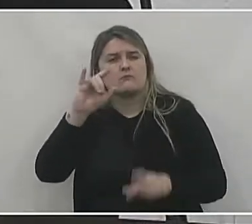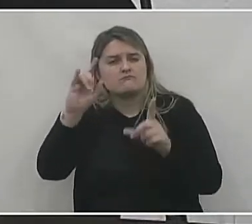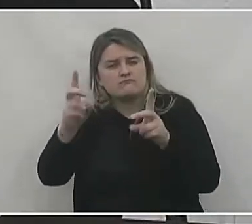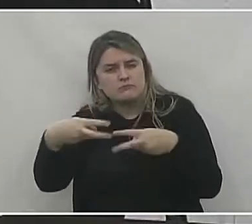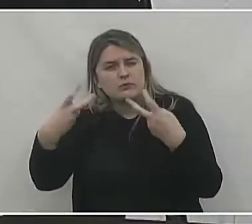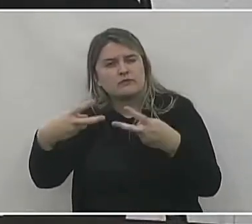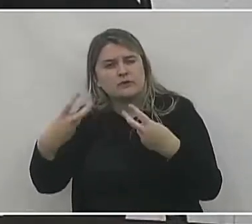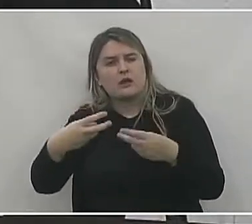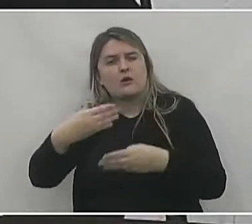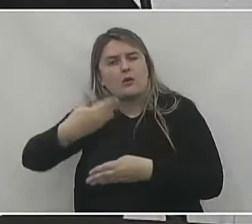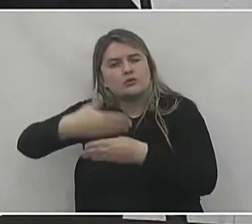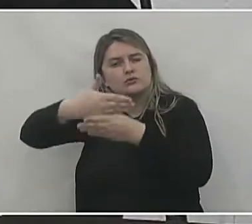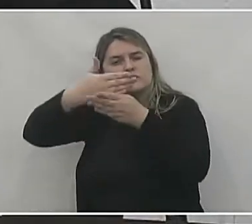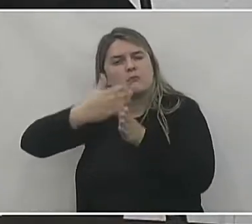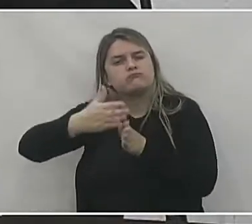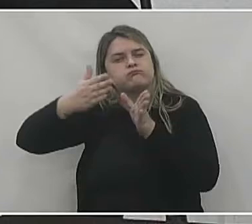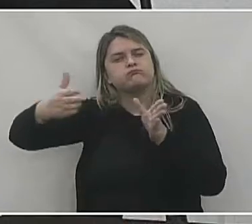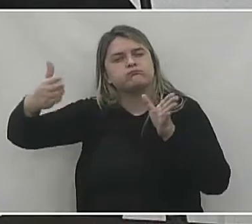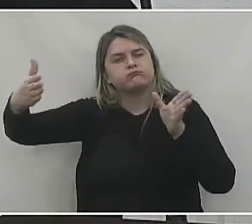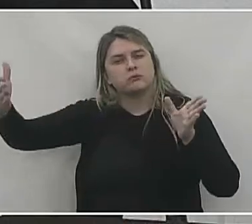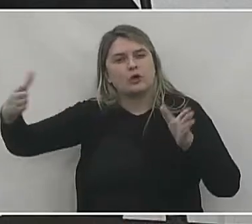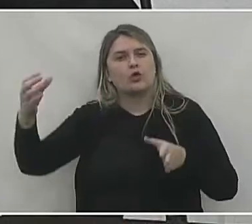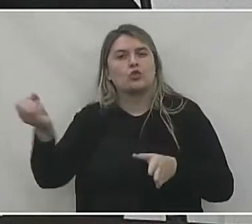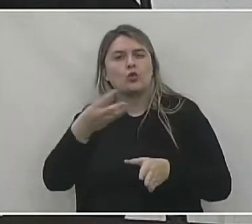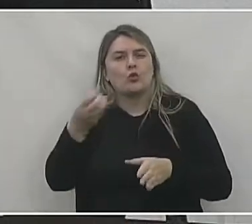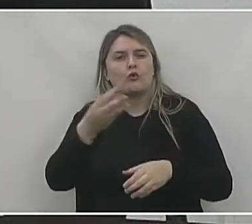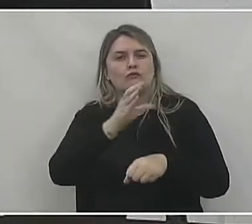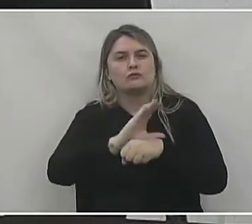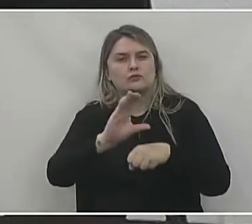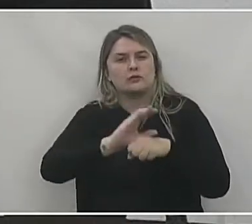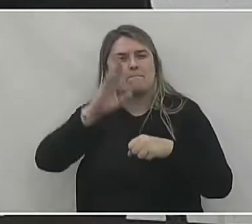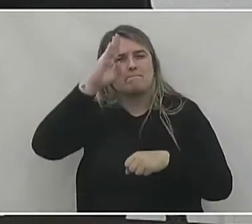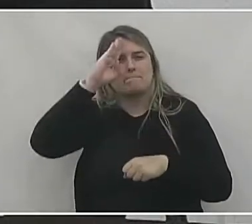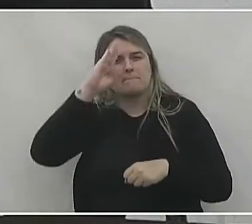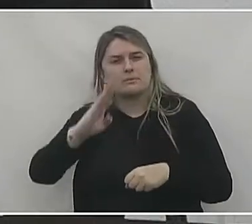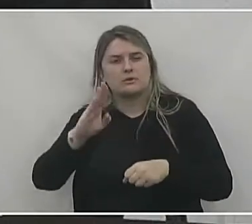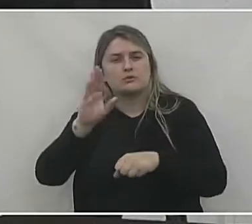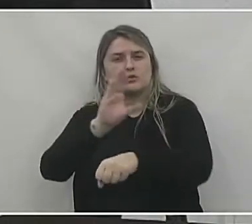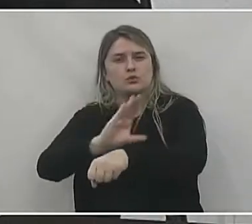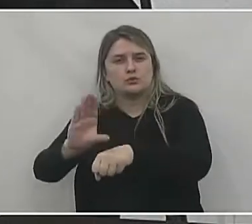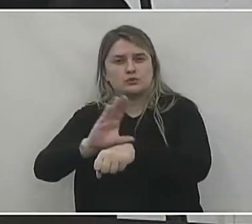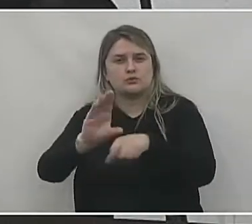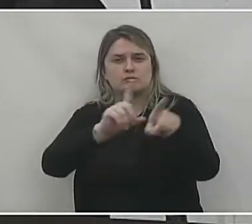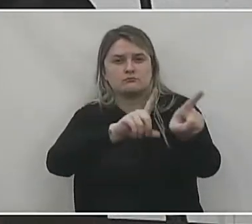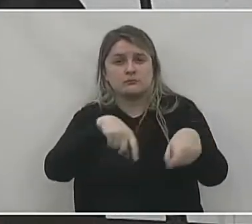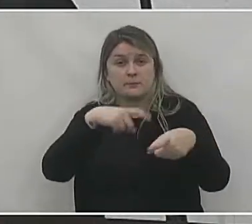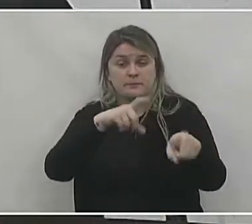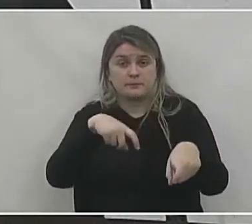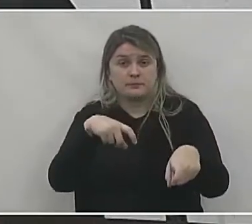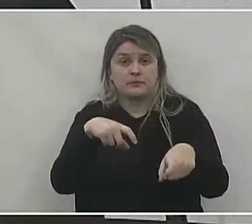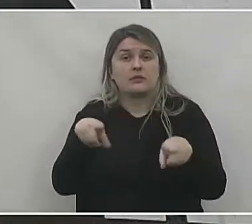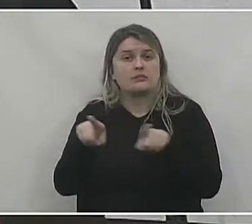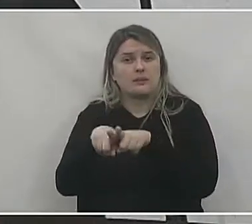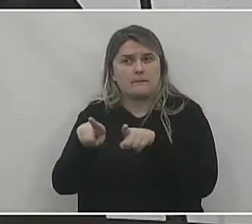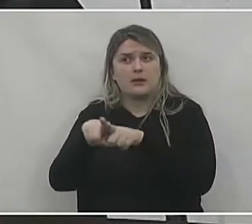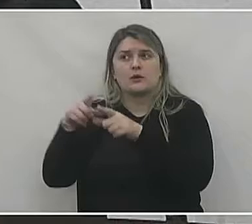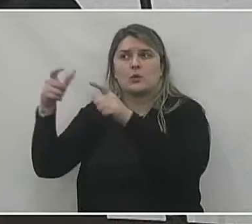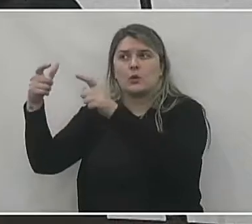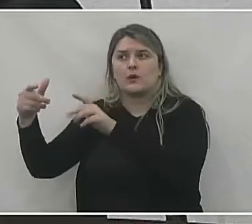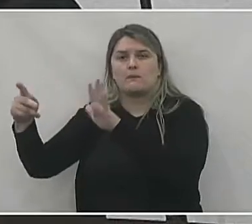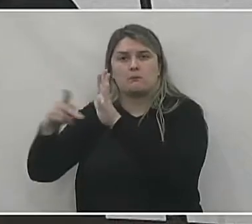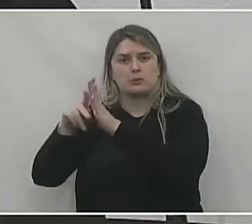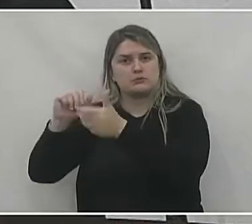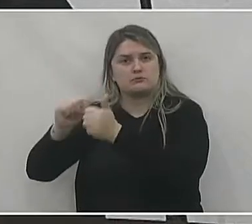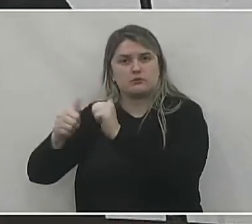de ampliação para colocar lá novos cursos, principalmente o curso de agronomia, o ginásio de esportes, que também